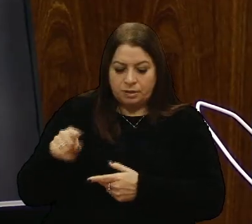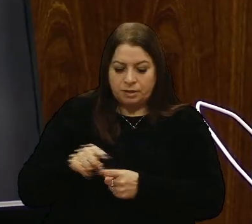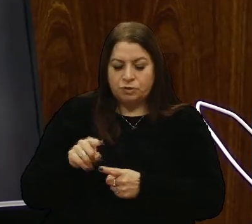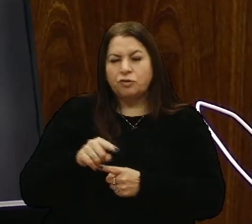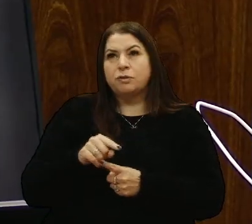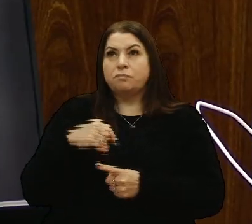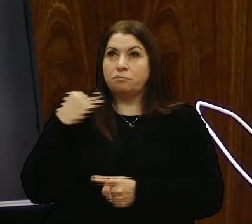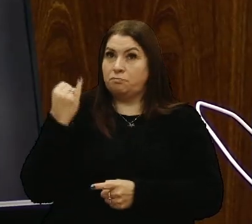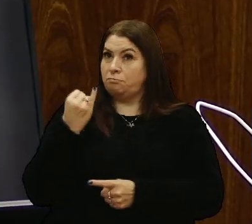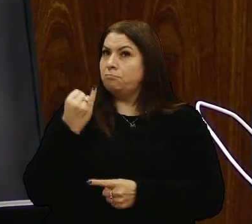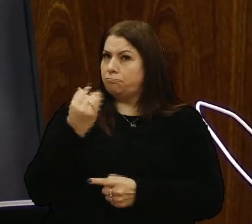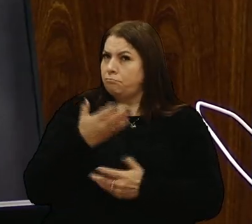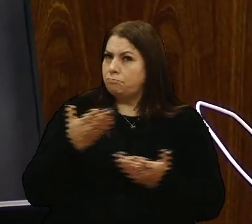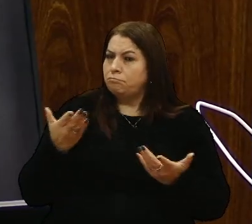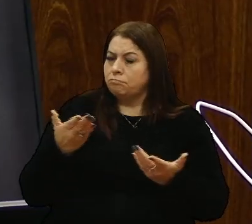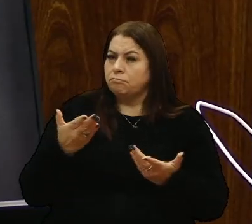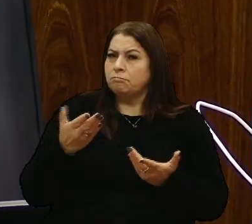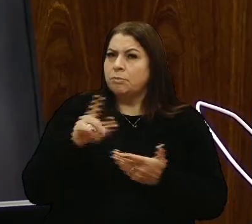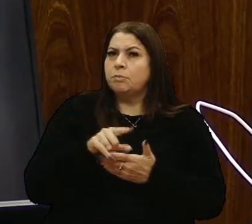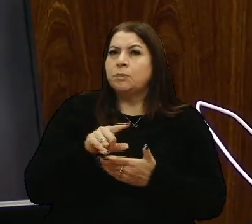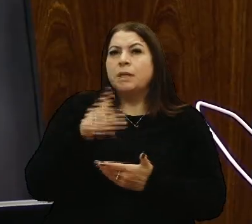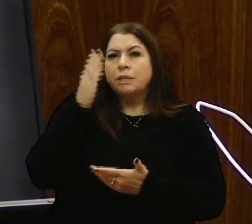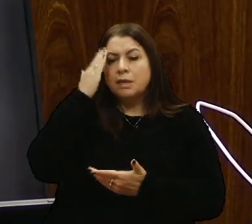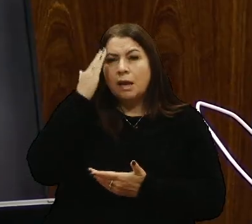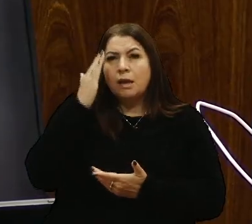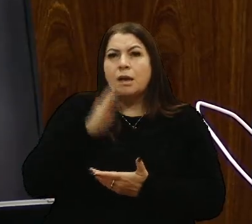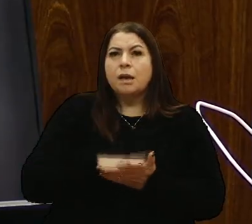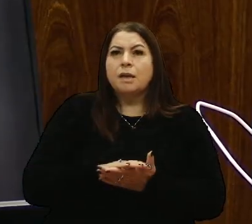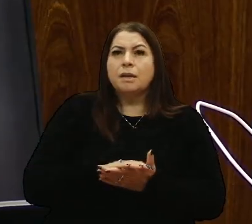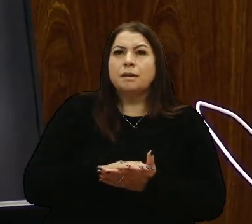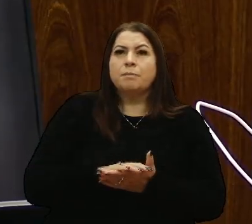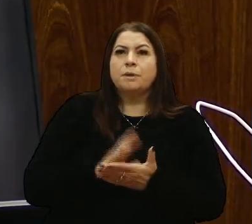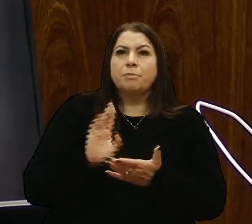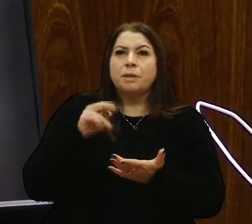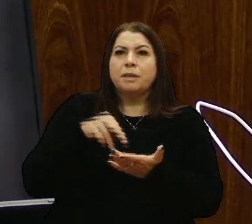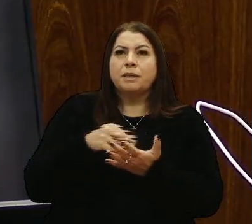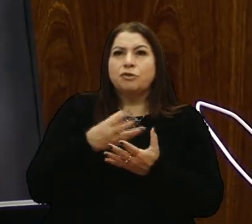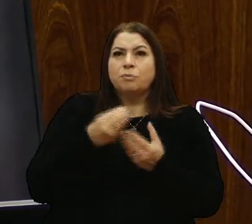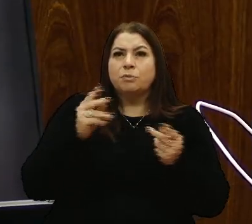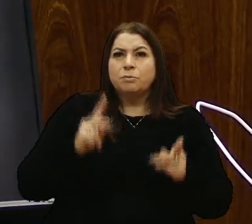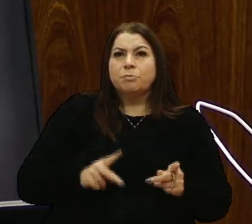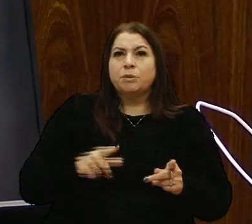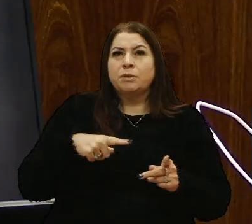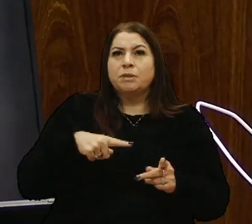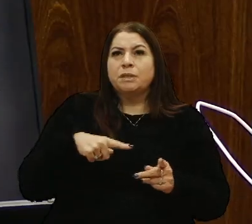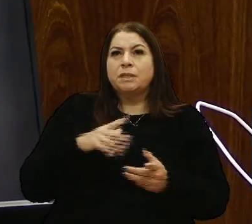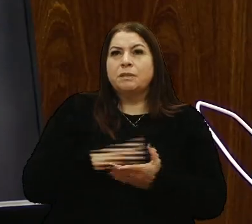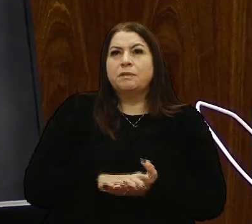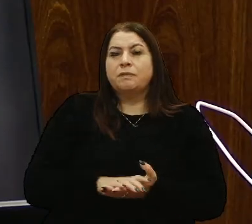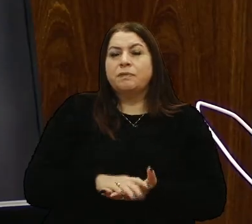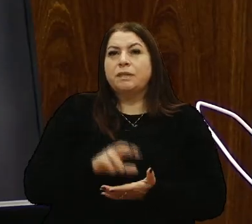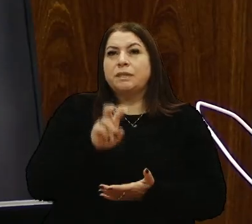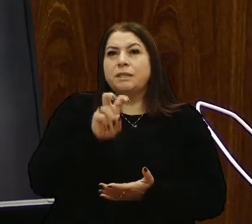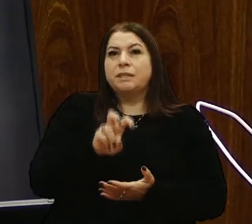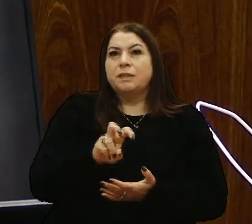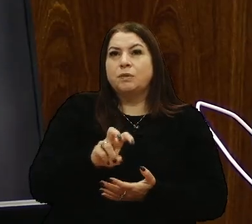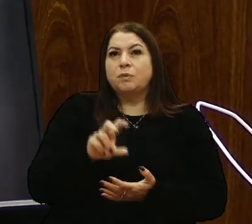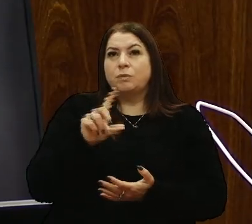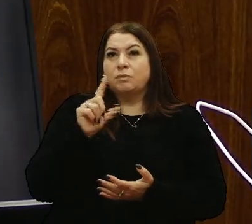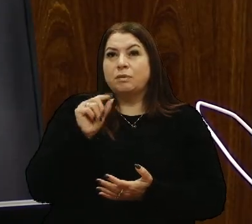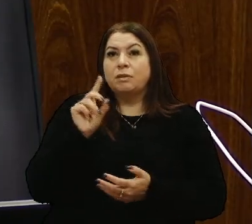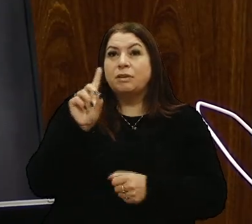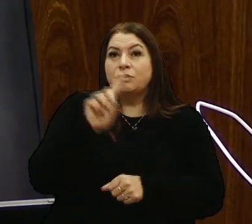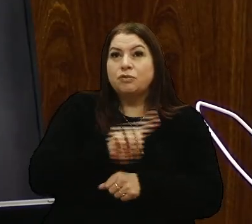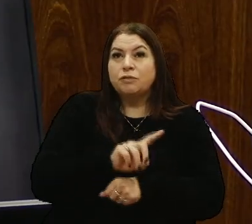muito significativo. E a gente sabe que é uma realidade de muitas pessoas que ficam 5, 10